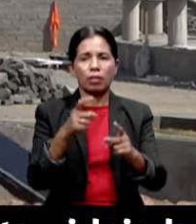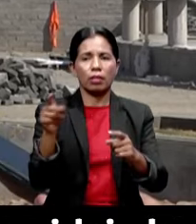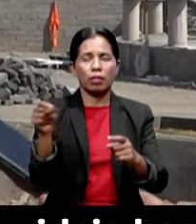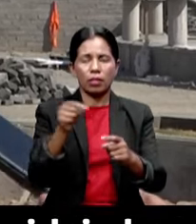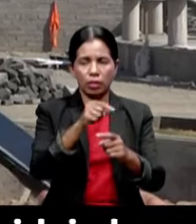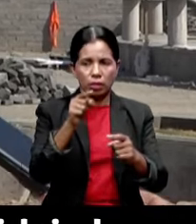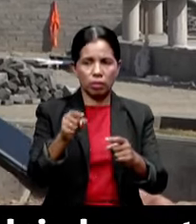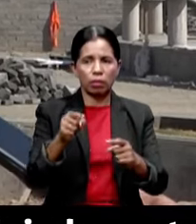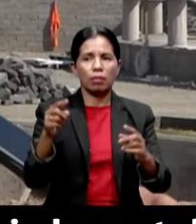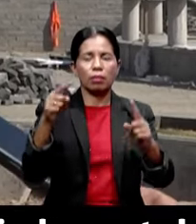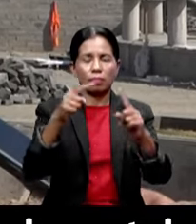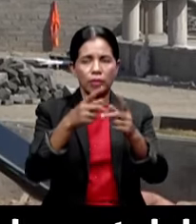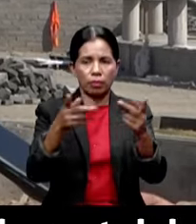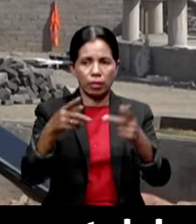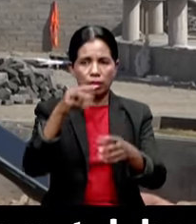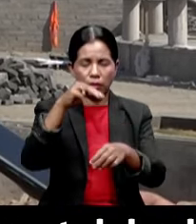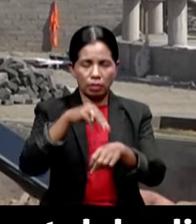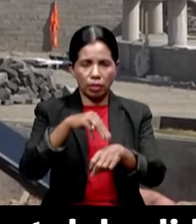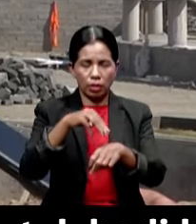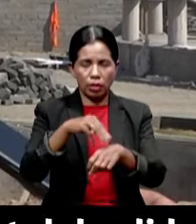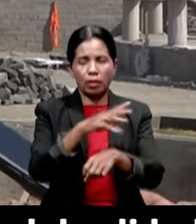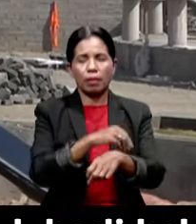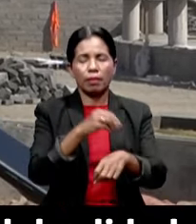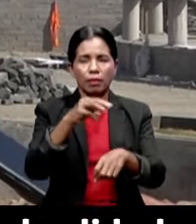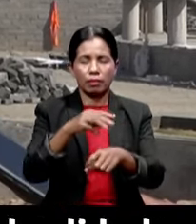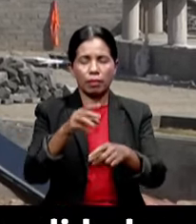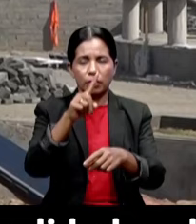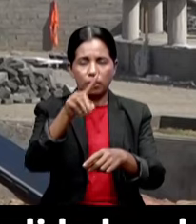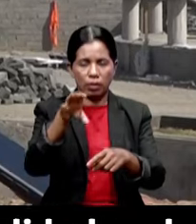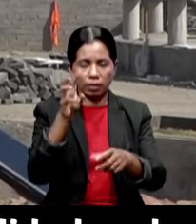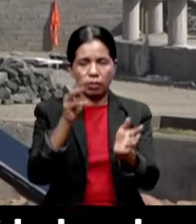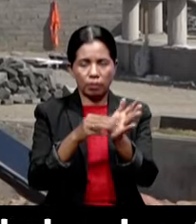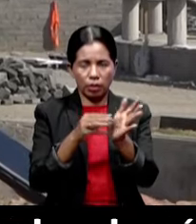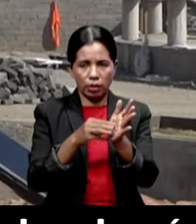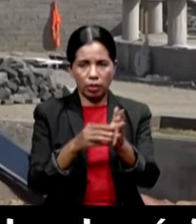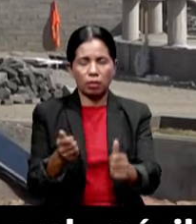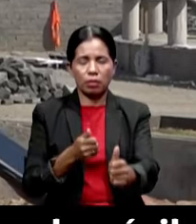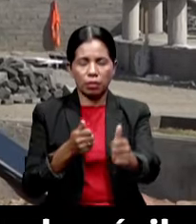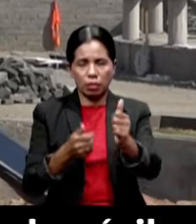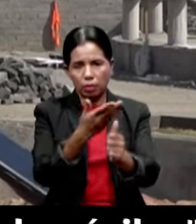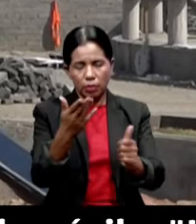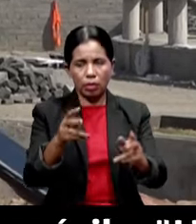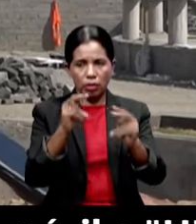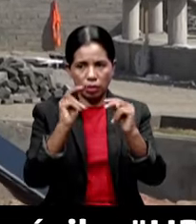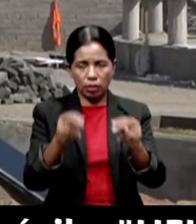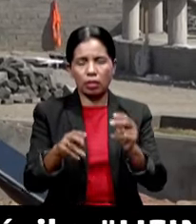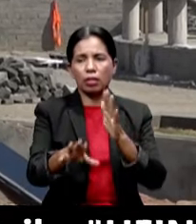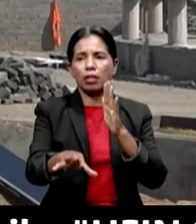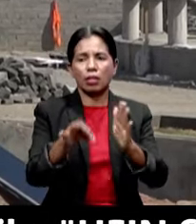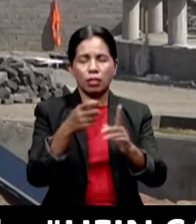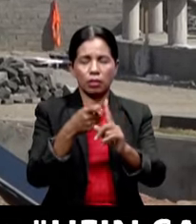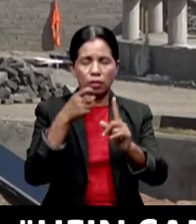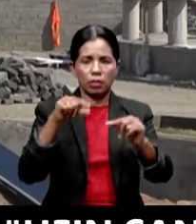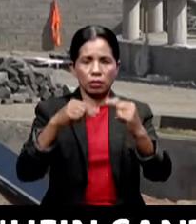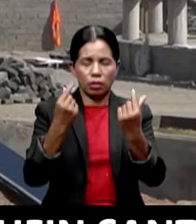ne 100 metros mai be bele ajusta tuir ta bocher necessidade na arrancada eta na autorização ho si